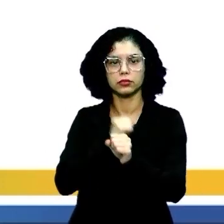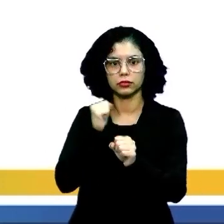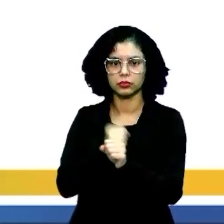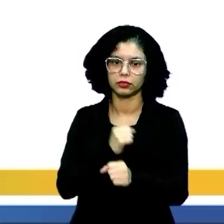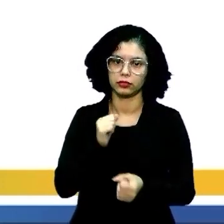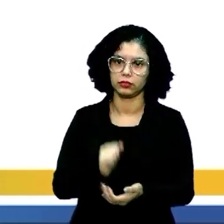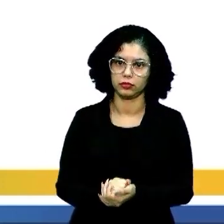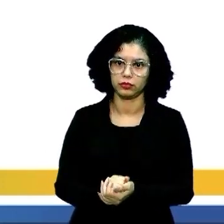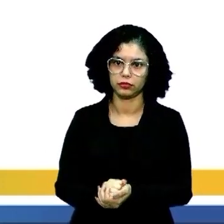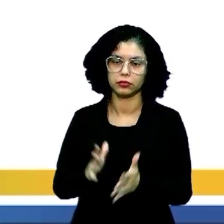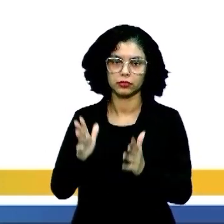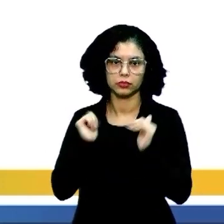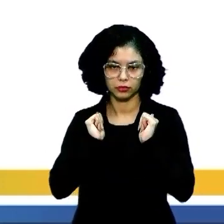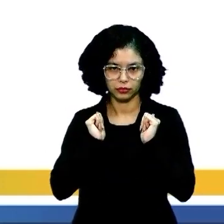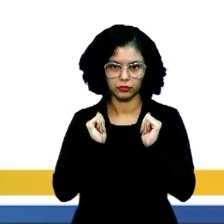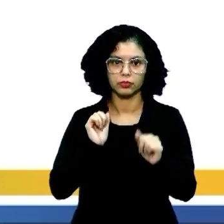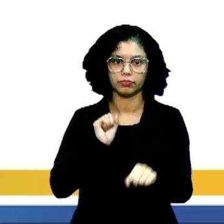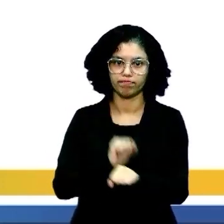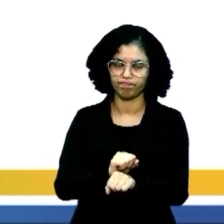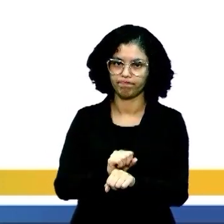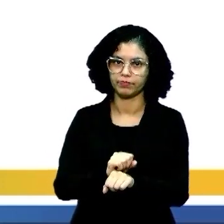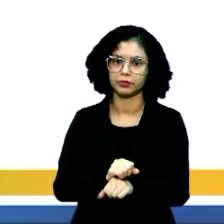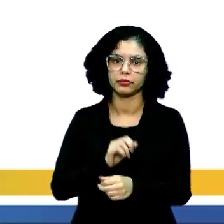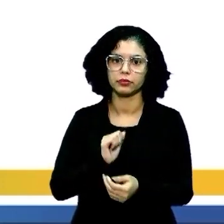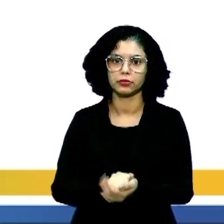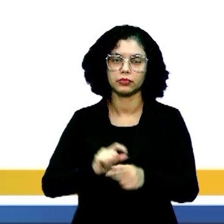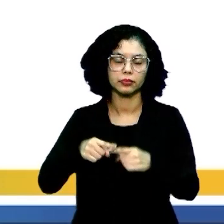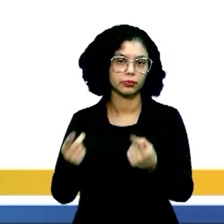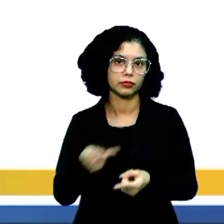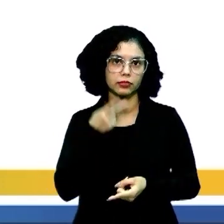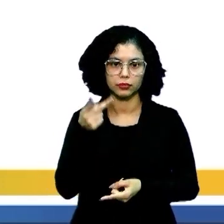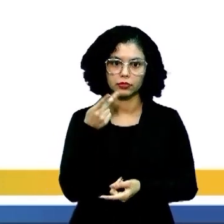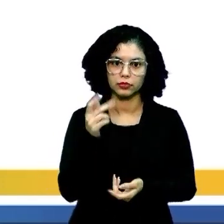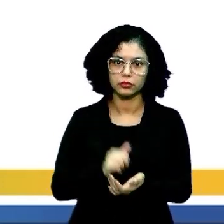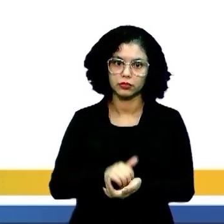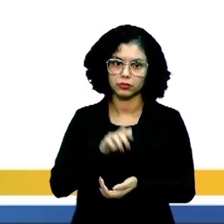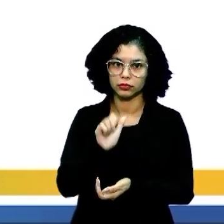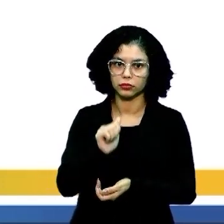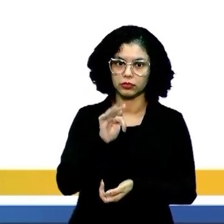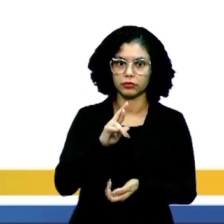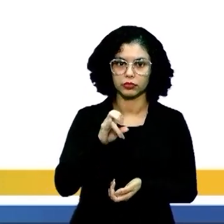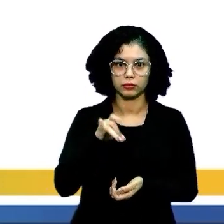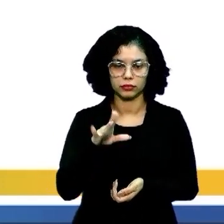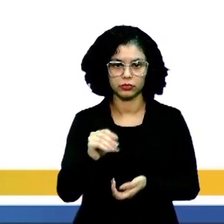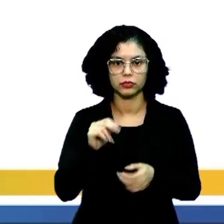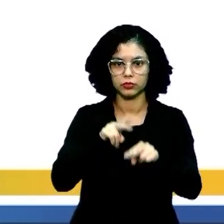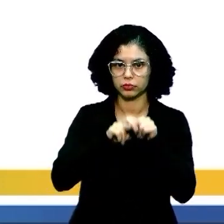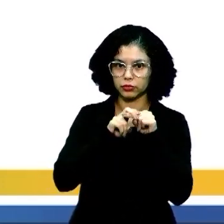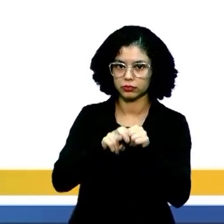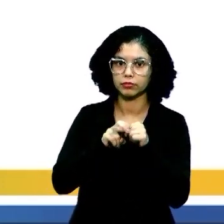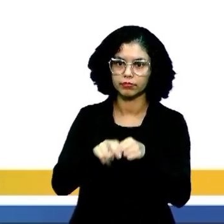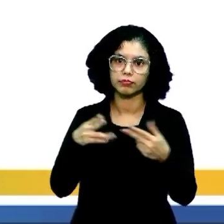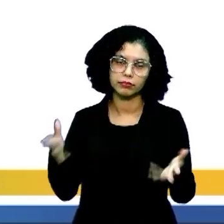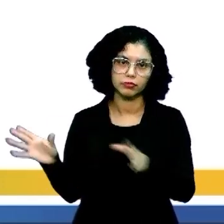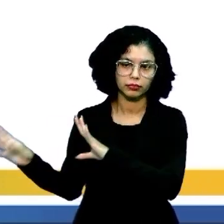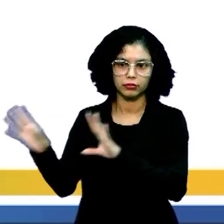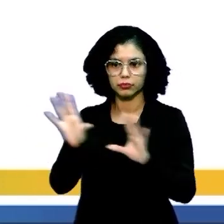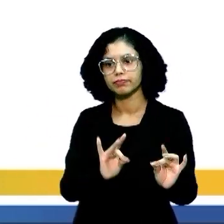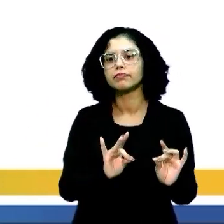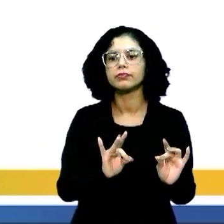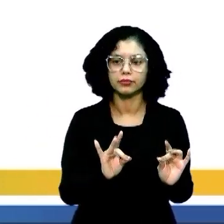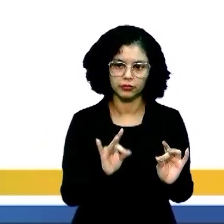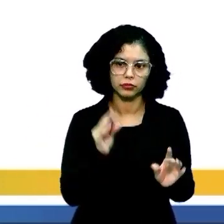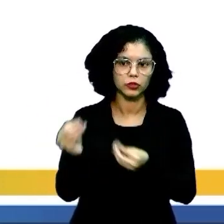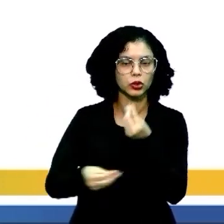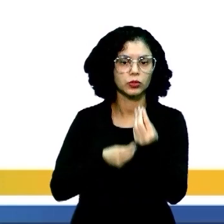Estado estável, mas a gente está falando do Afeganistão. Por isso, a gente traz aí